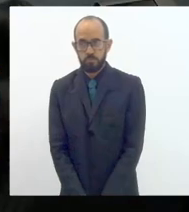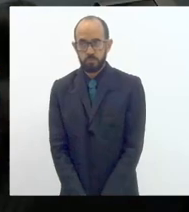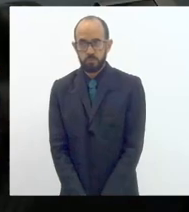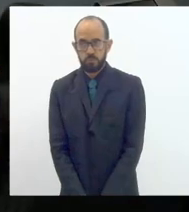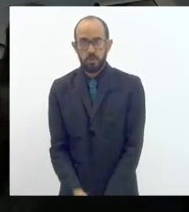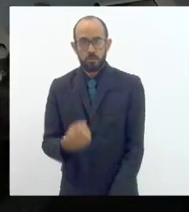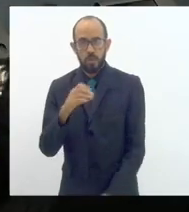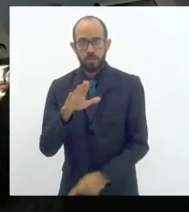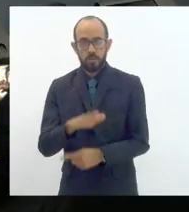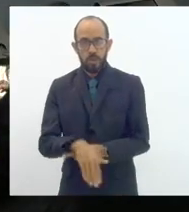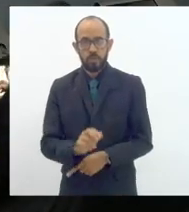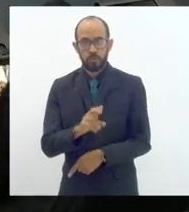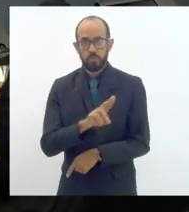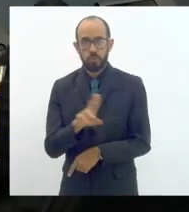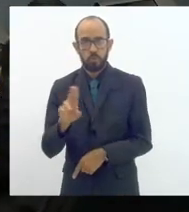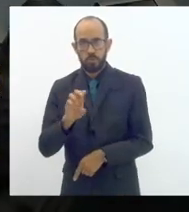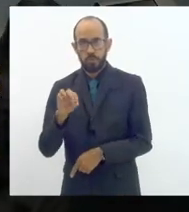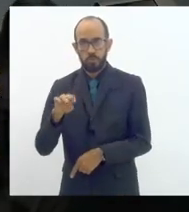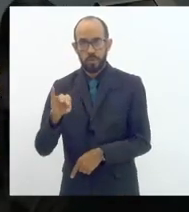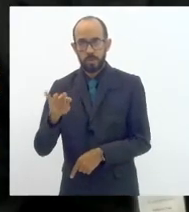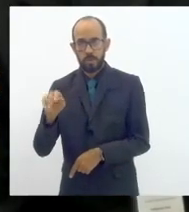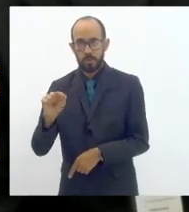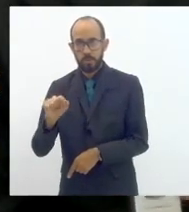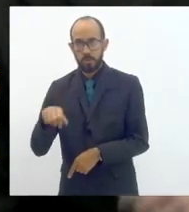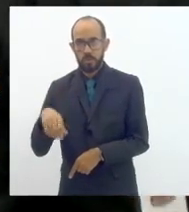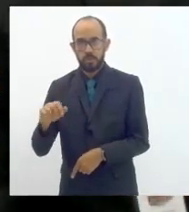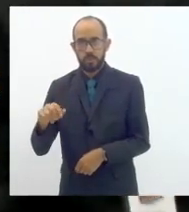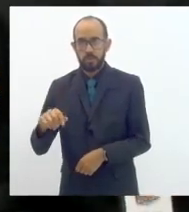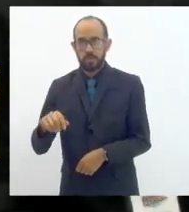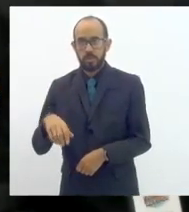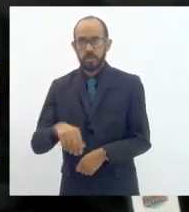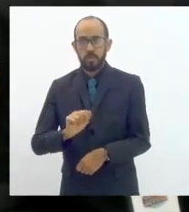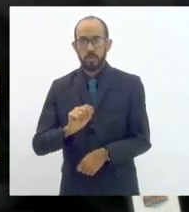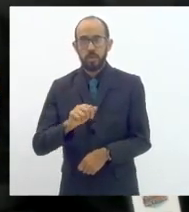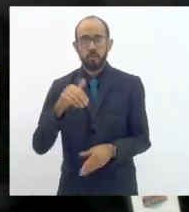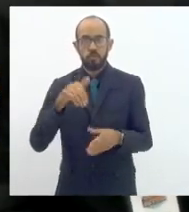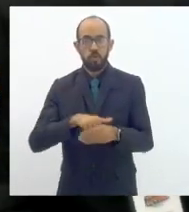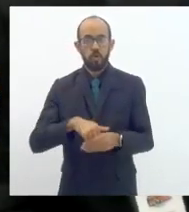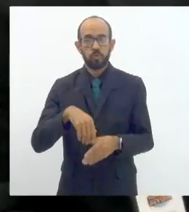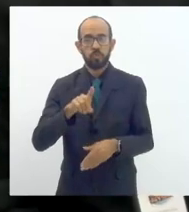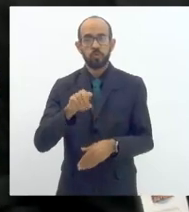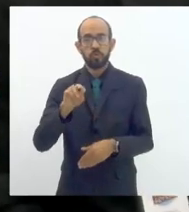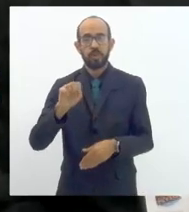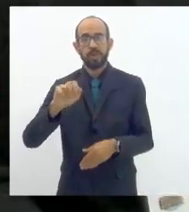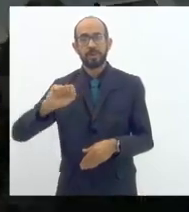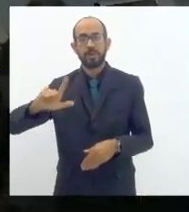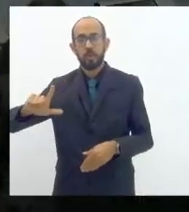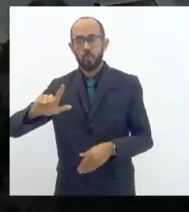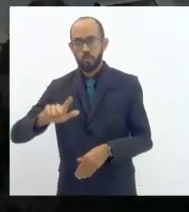Boa tarde, me chamo Maria Eduarda, de Araruama também, e eu voto no Daniel Matos.